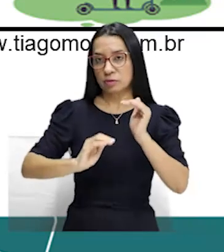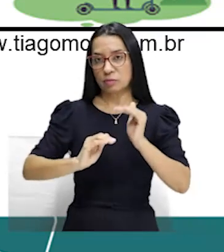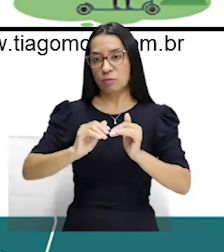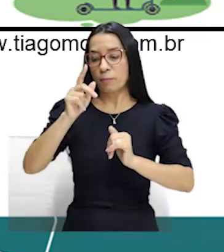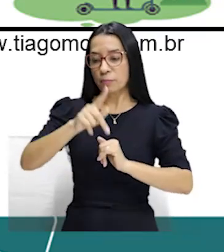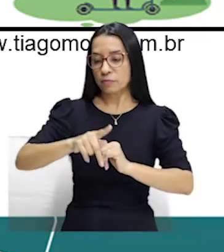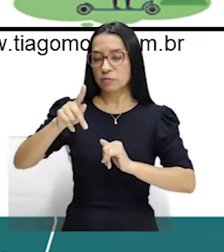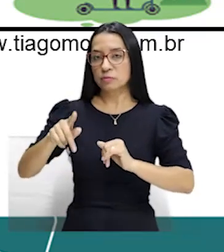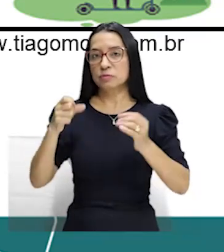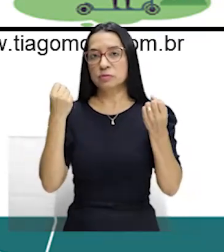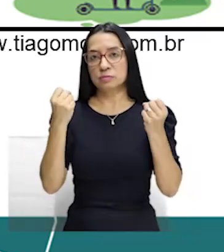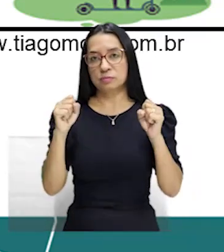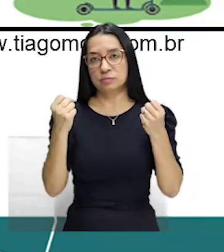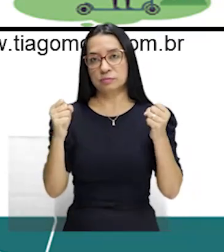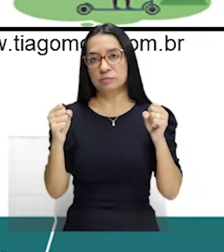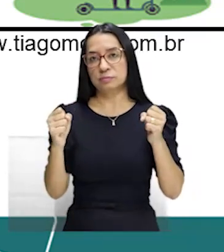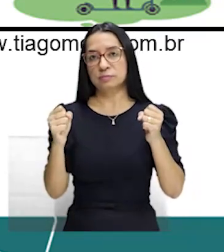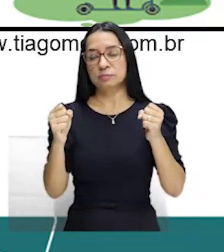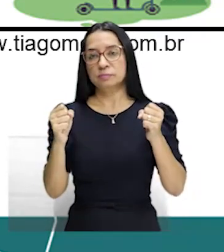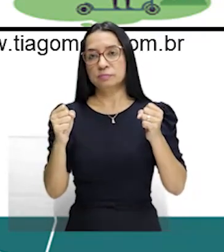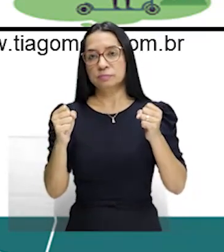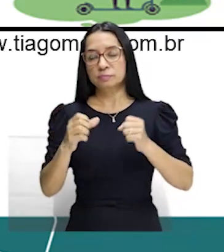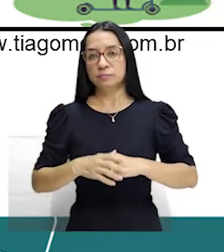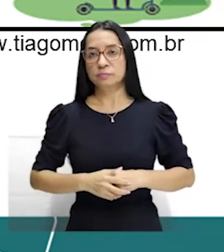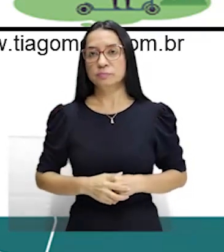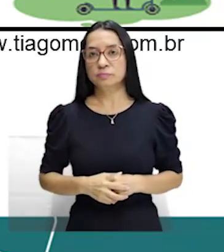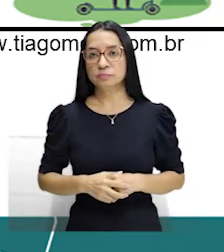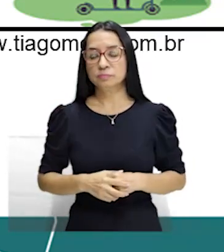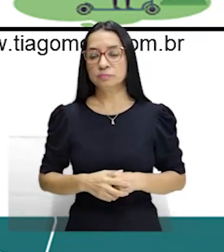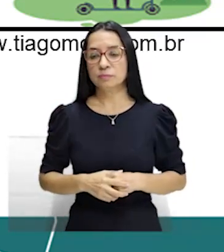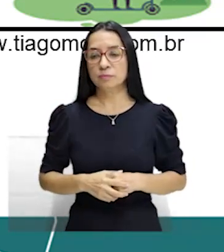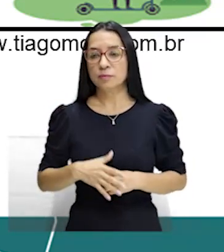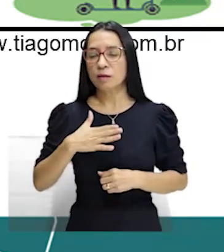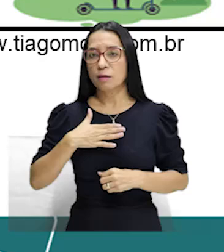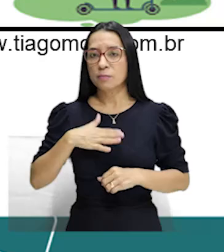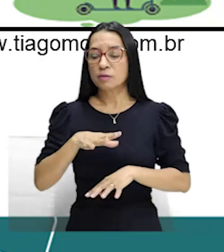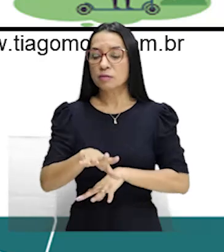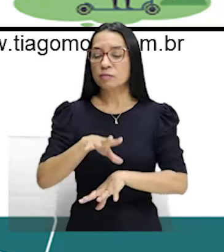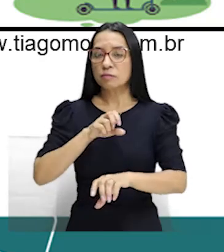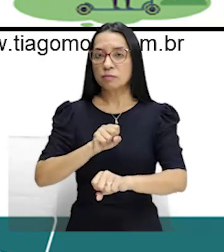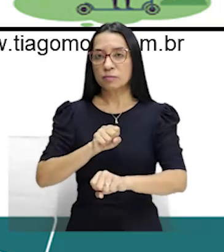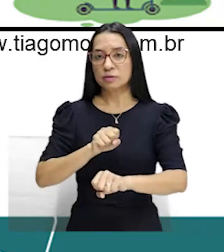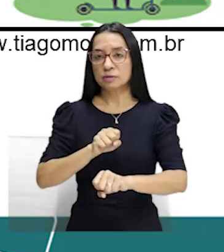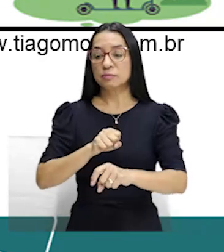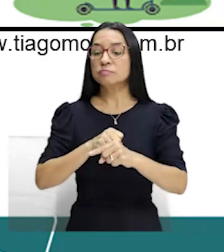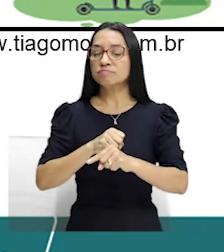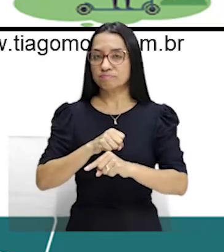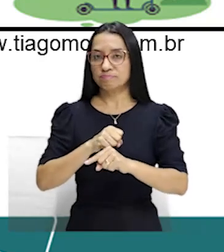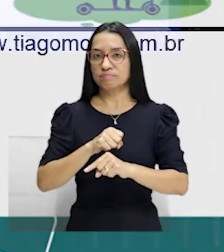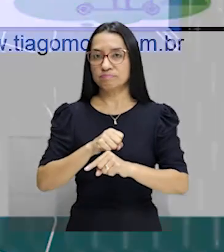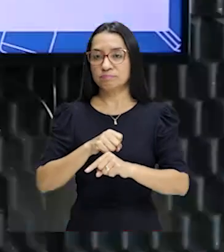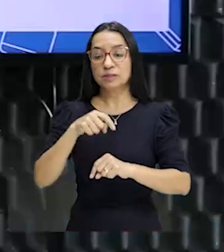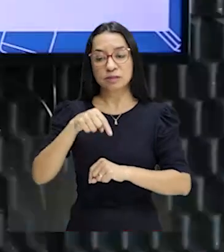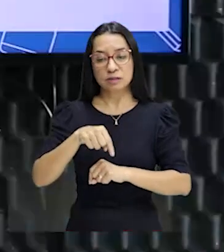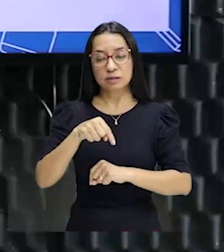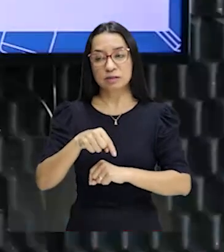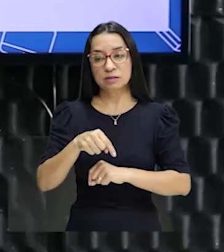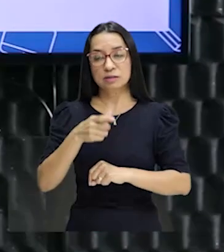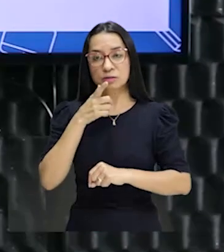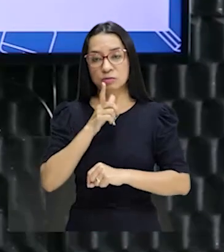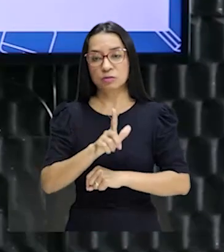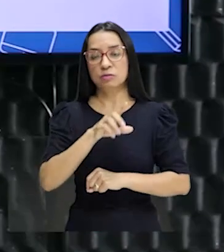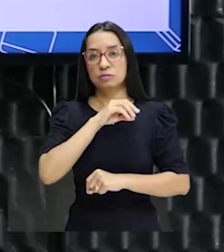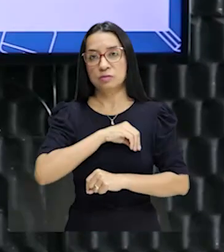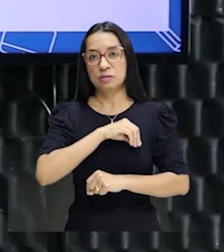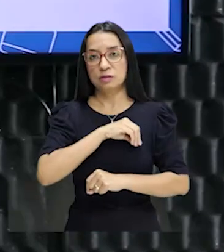física. Eu sou professor de educação física. A minha formação é essa. Aqui é meu ganha-pão. Mas eu posso,